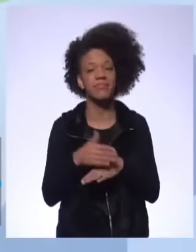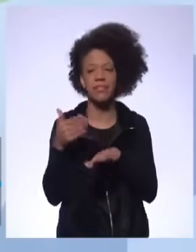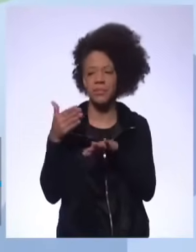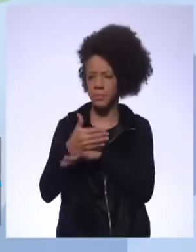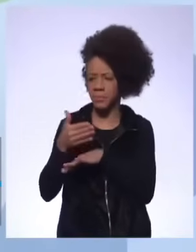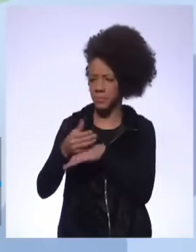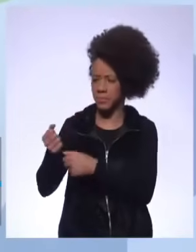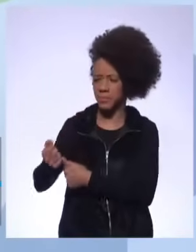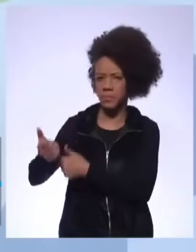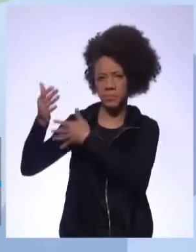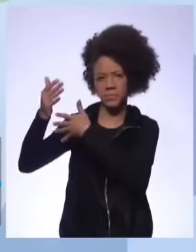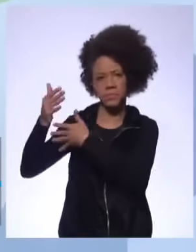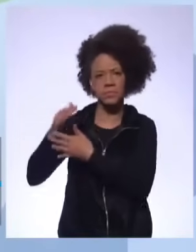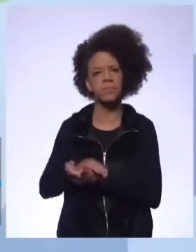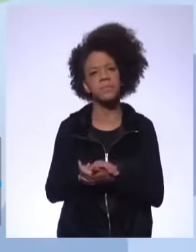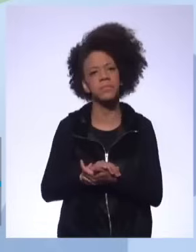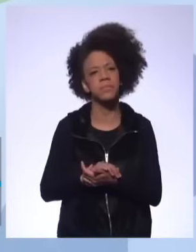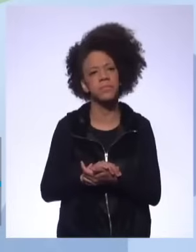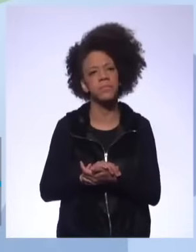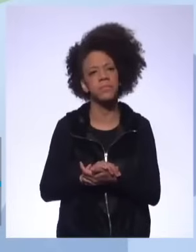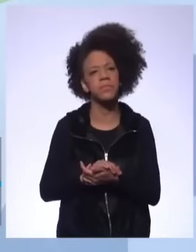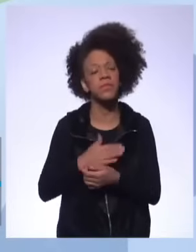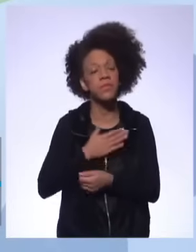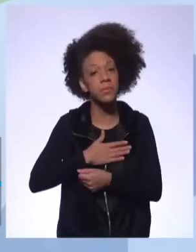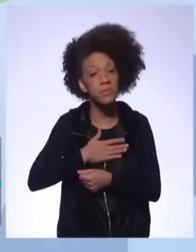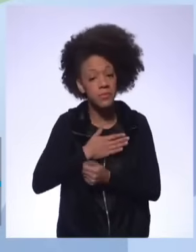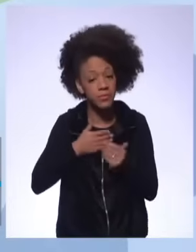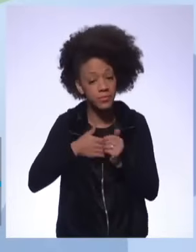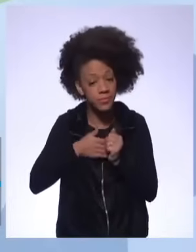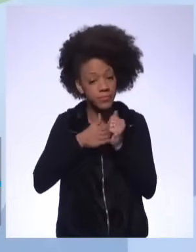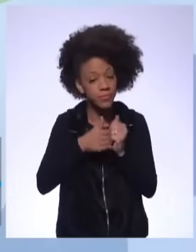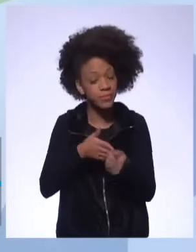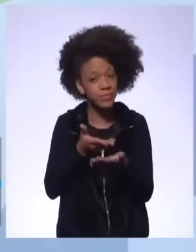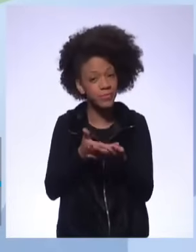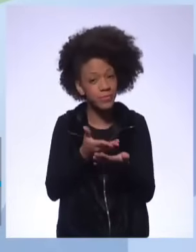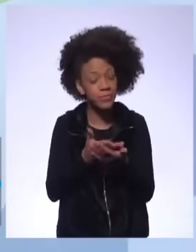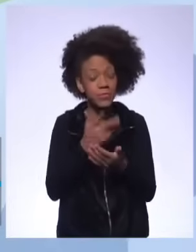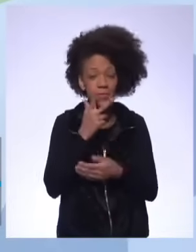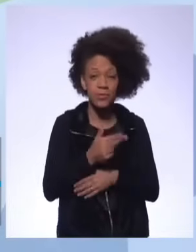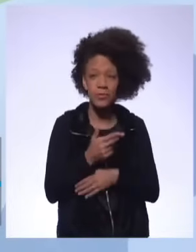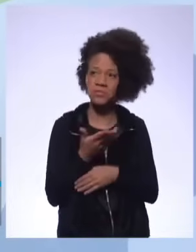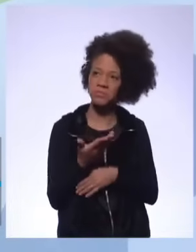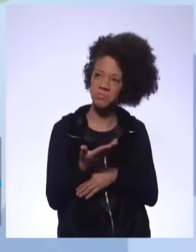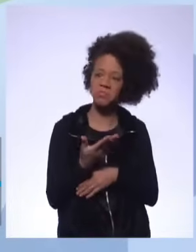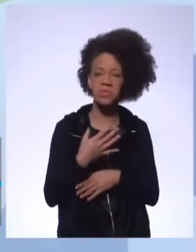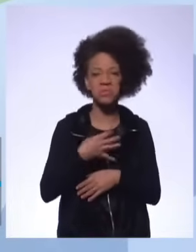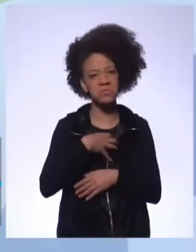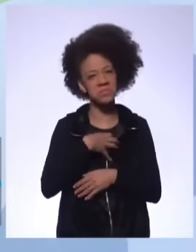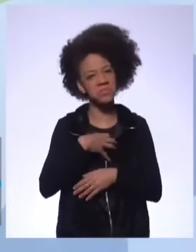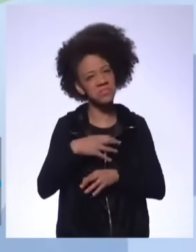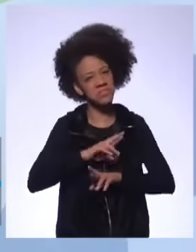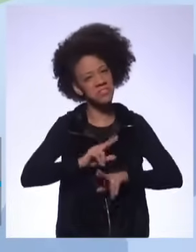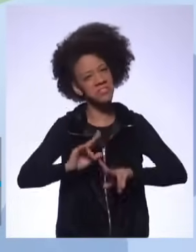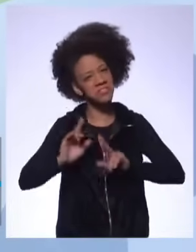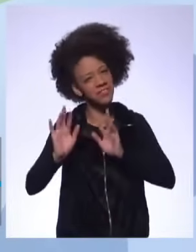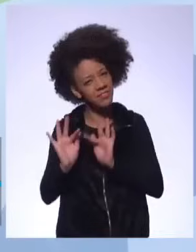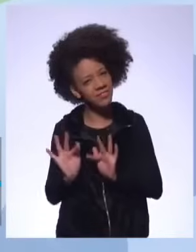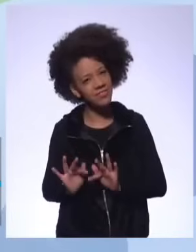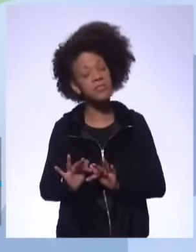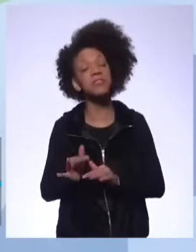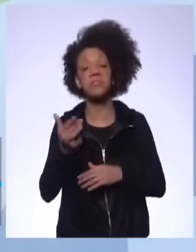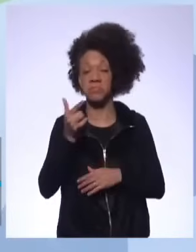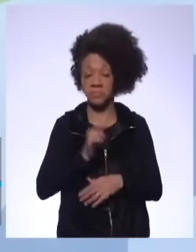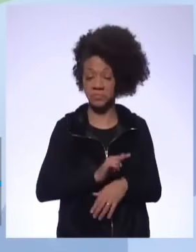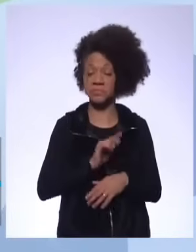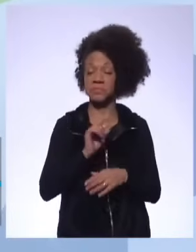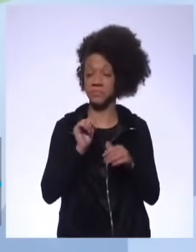chat. Estou gostando muito de conduzir essa aula. Acho que foi sei lá, um formato de aula bem feliz. A gente vai repetir, tá